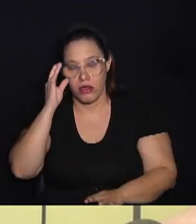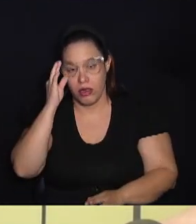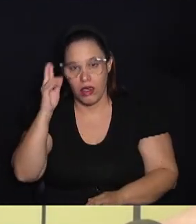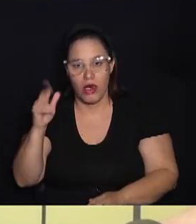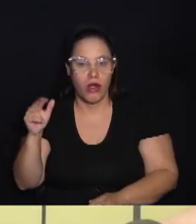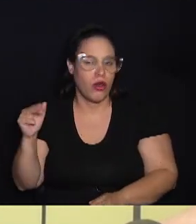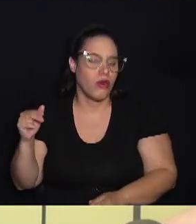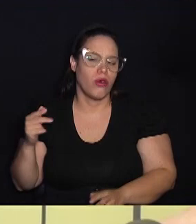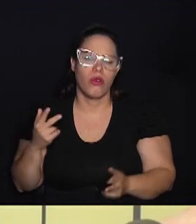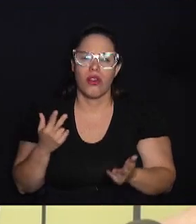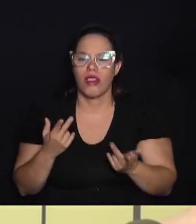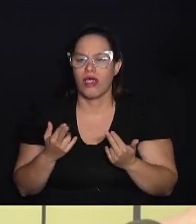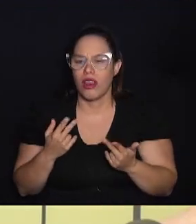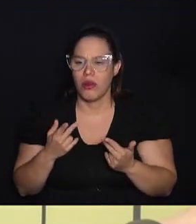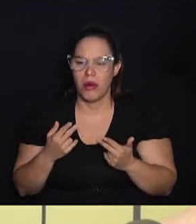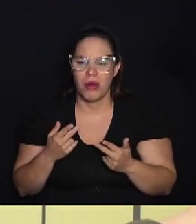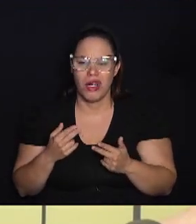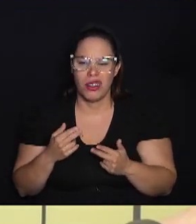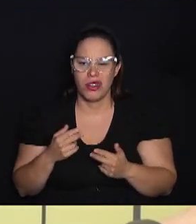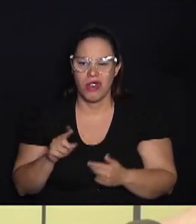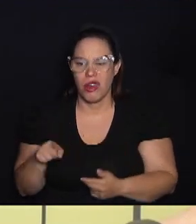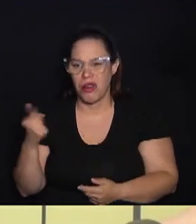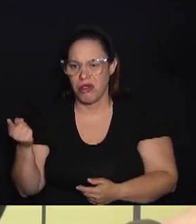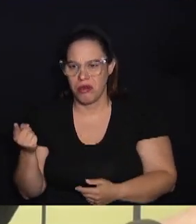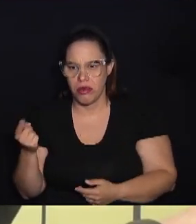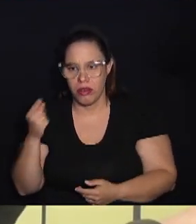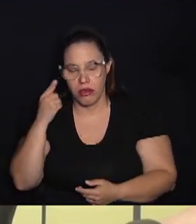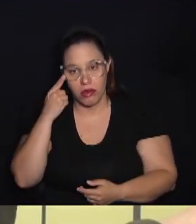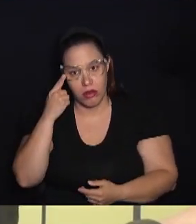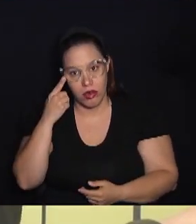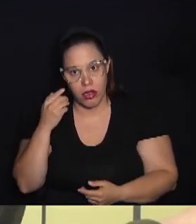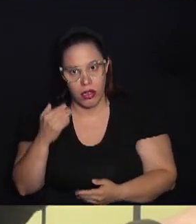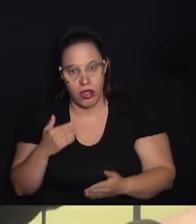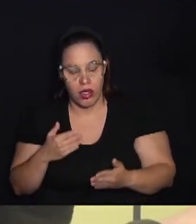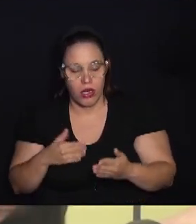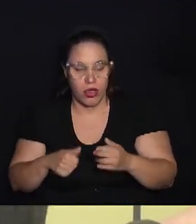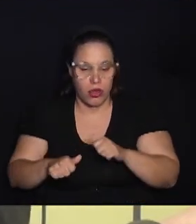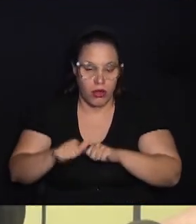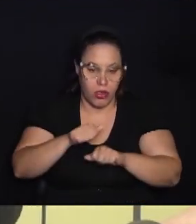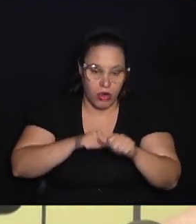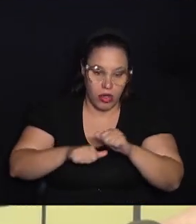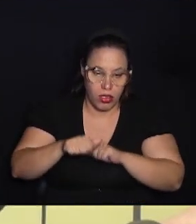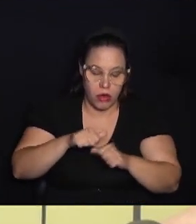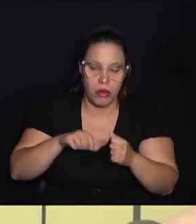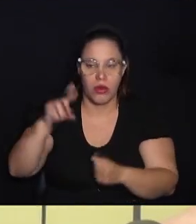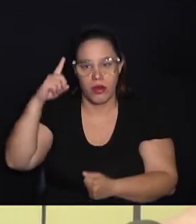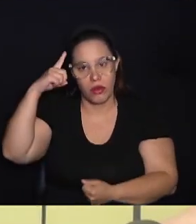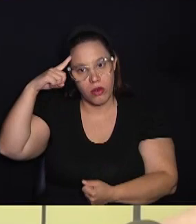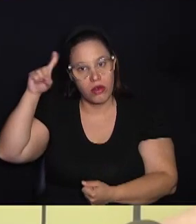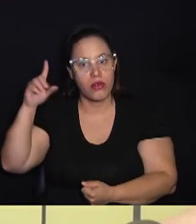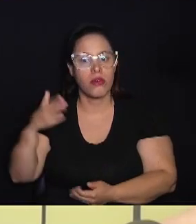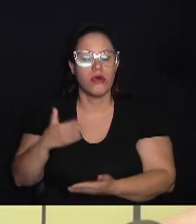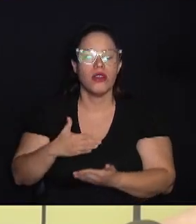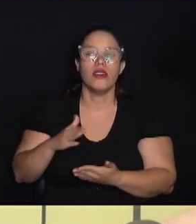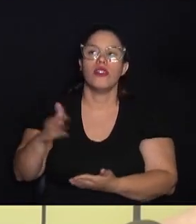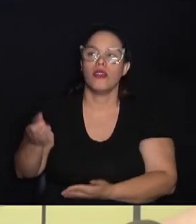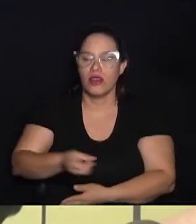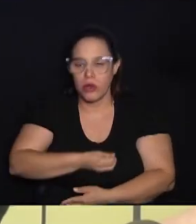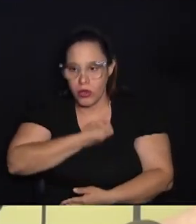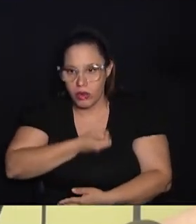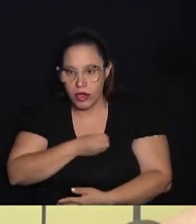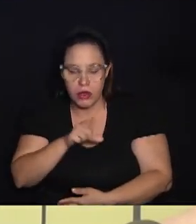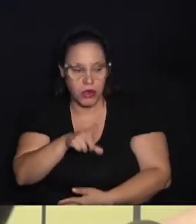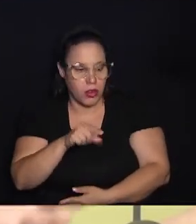prática igual a outra porque você tem que tá atento às nuances do que aconteceu no seu dia de como vem desenrolando a sua vida para